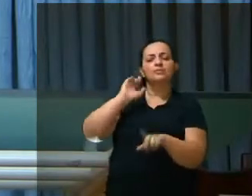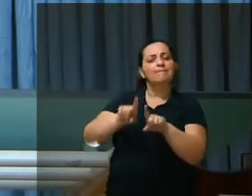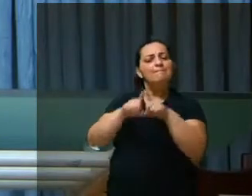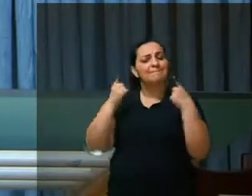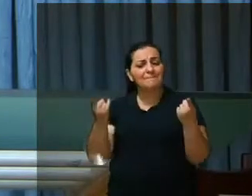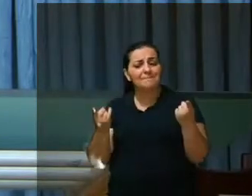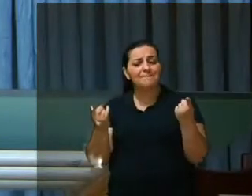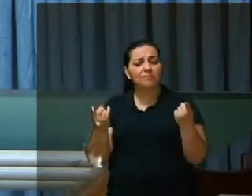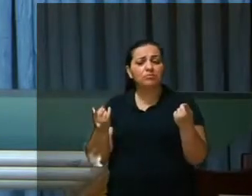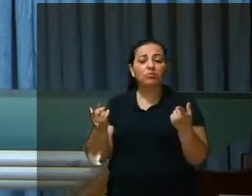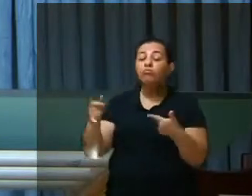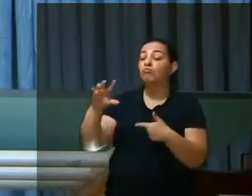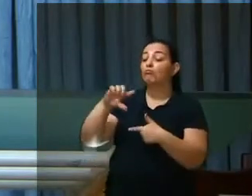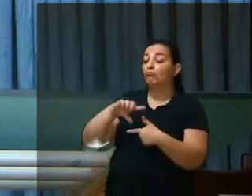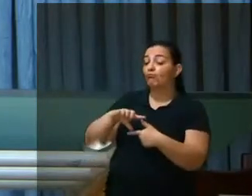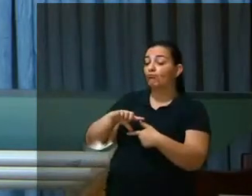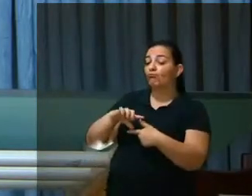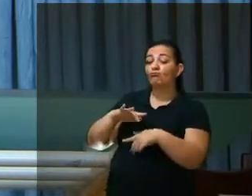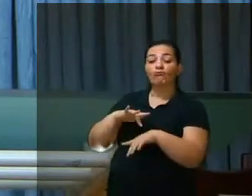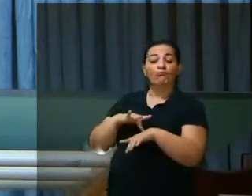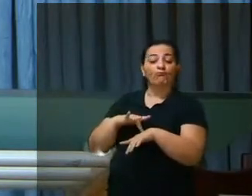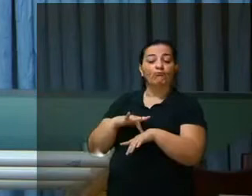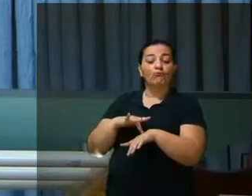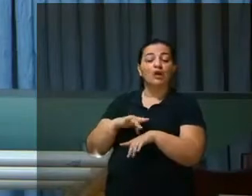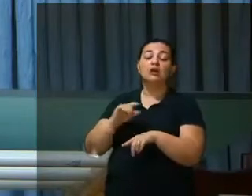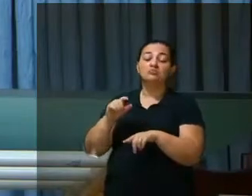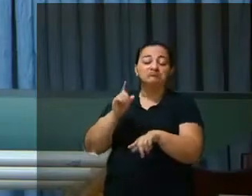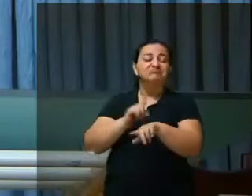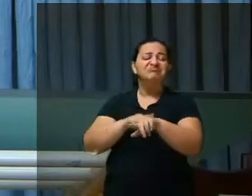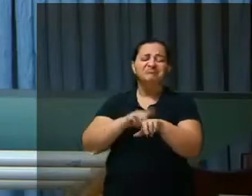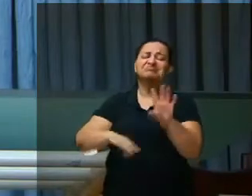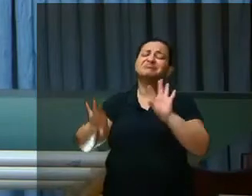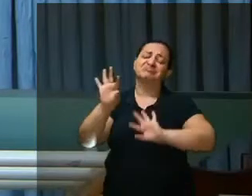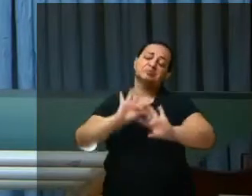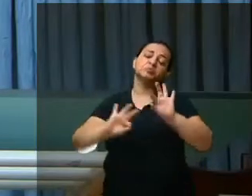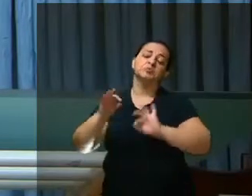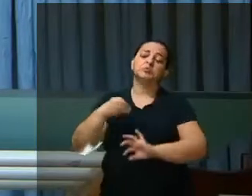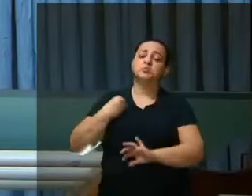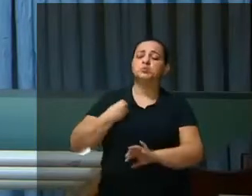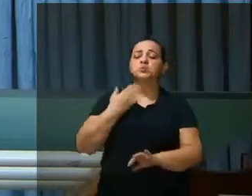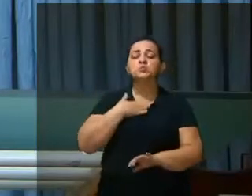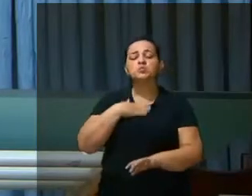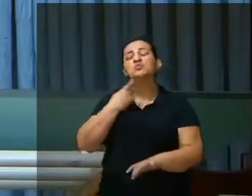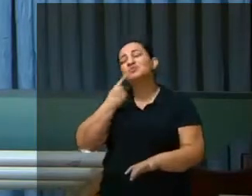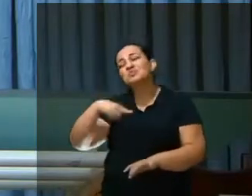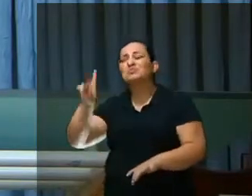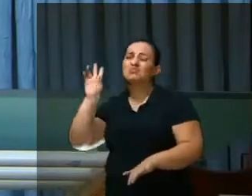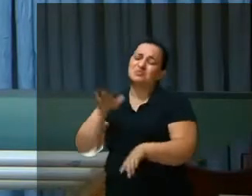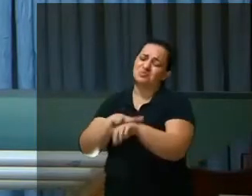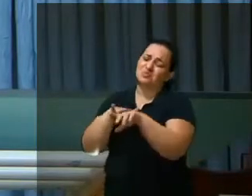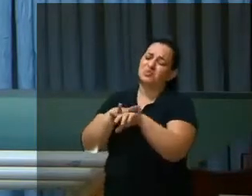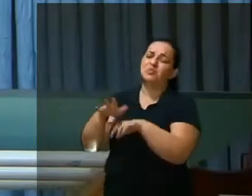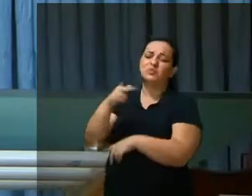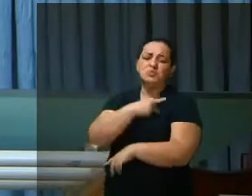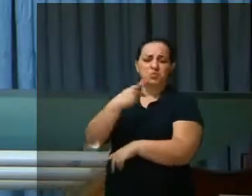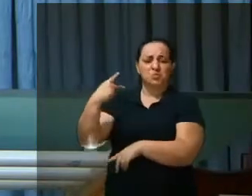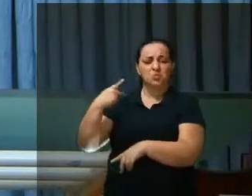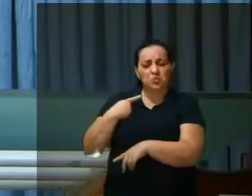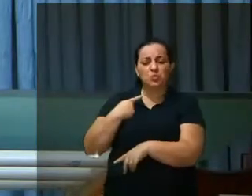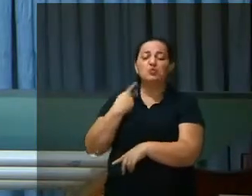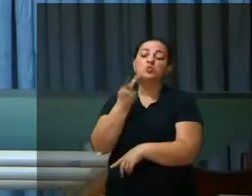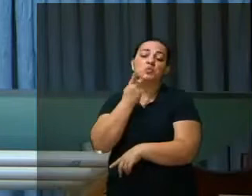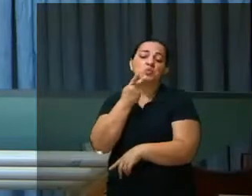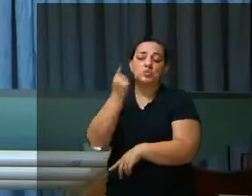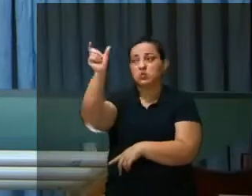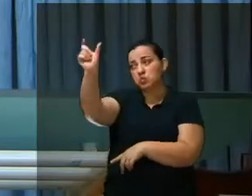mas estavam naquela uma hora eu me e com certo uma hora eu vou falar com o pastor uma